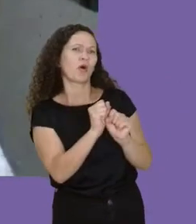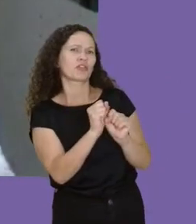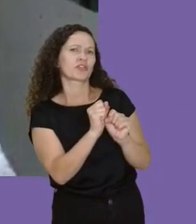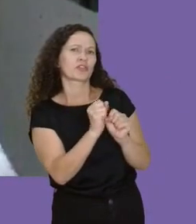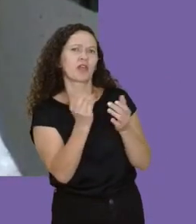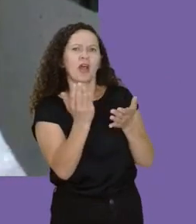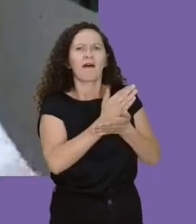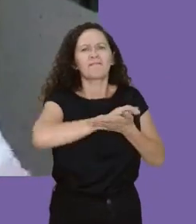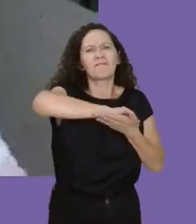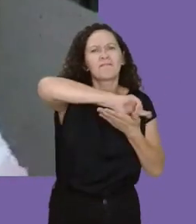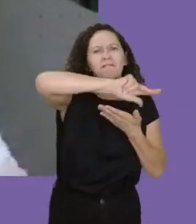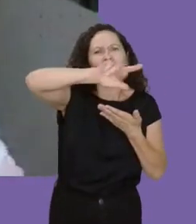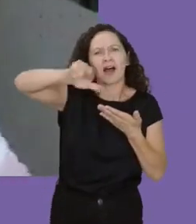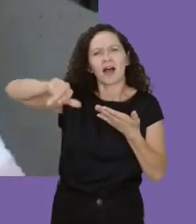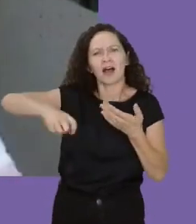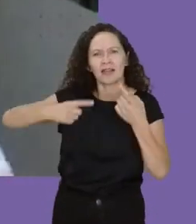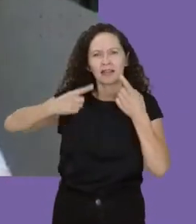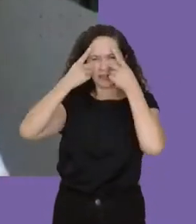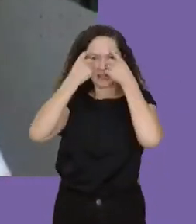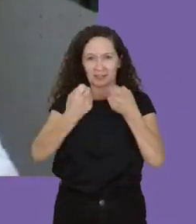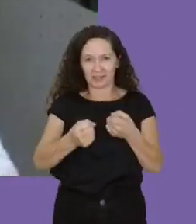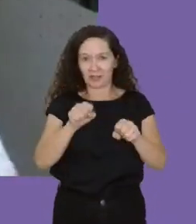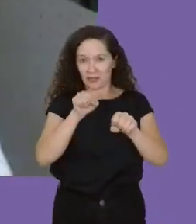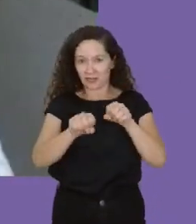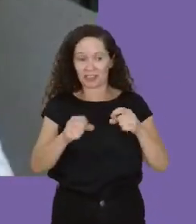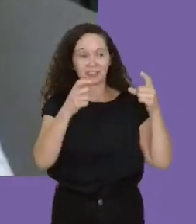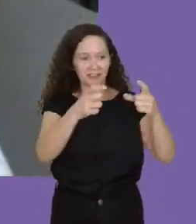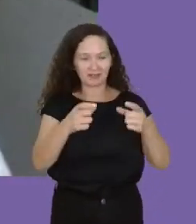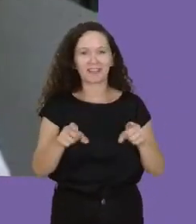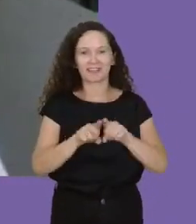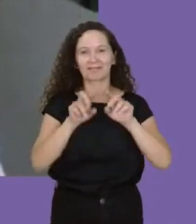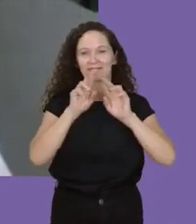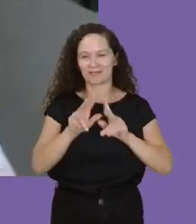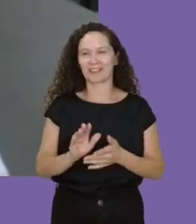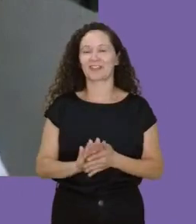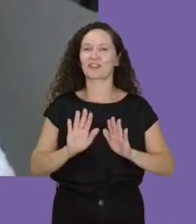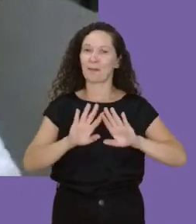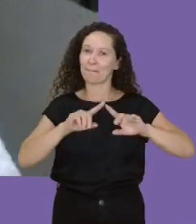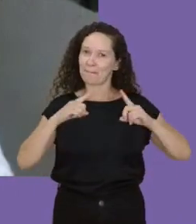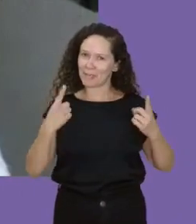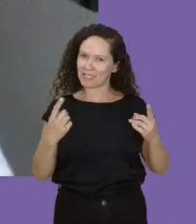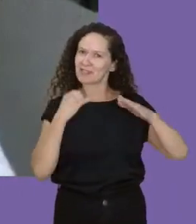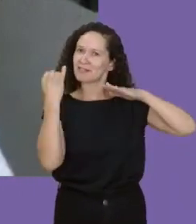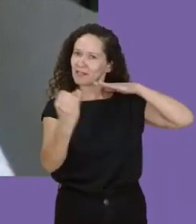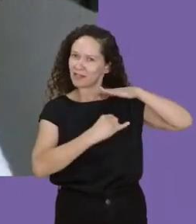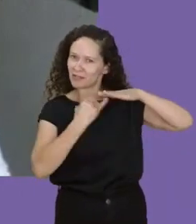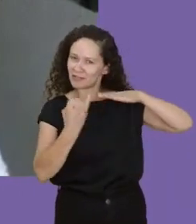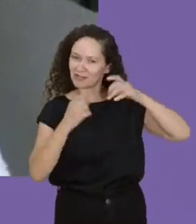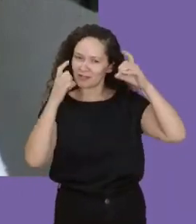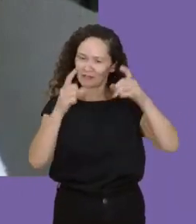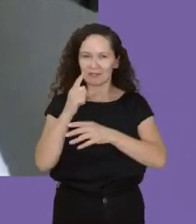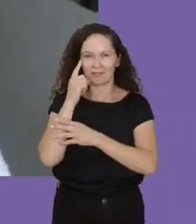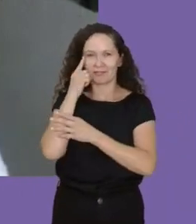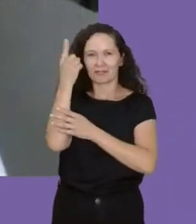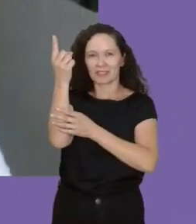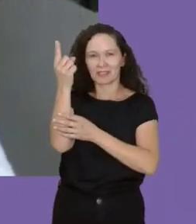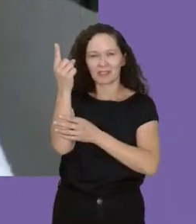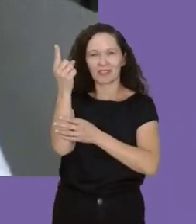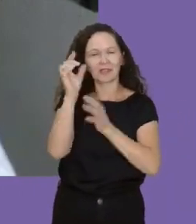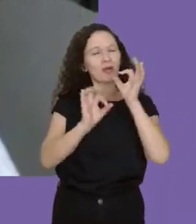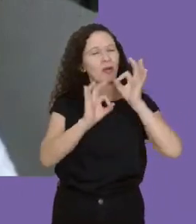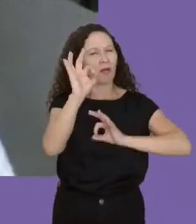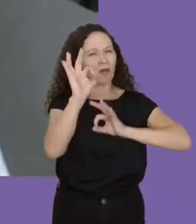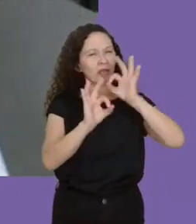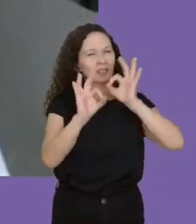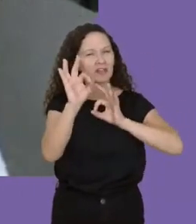mais variadas formas e espaços, mas de fato, no ambiente institucional, que é um ambiente pensado organizado